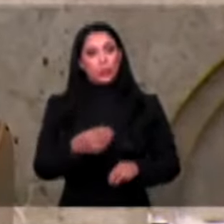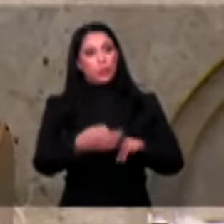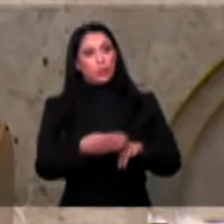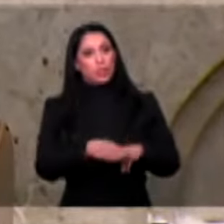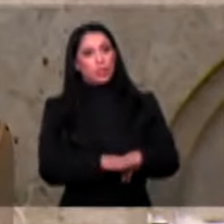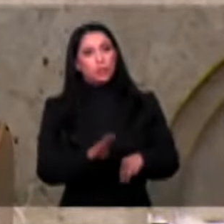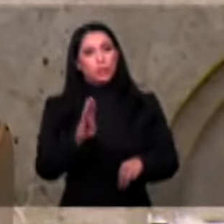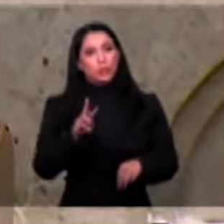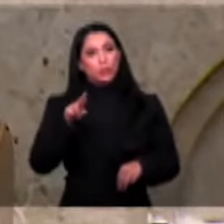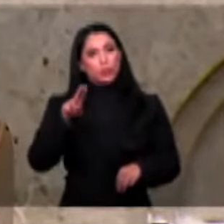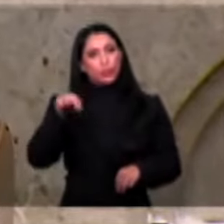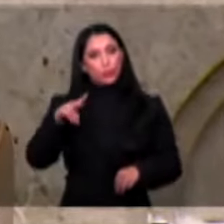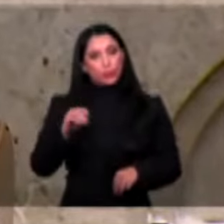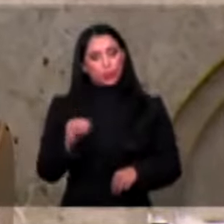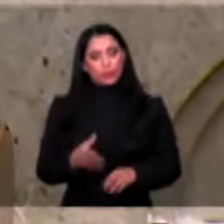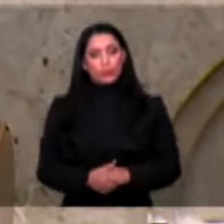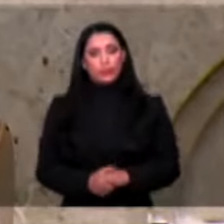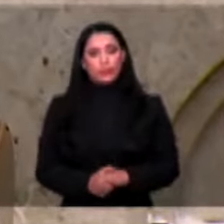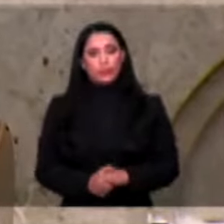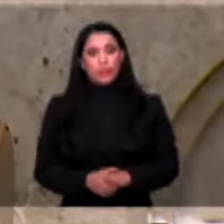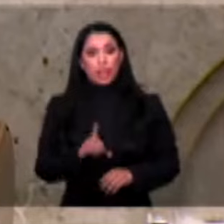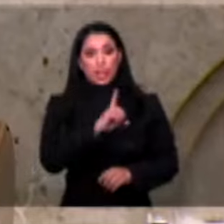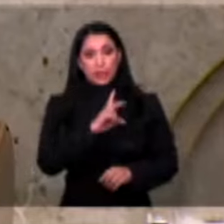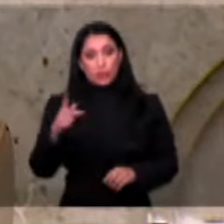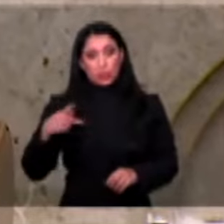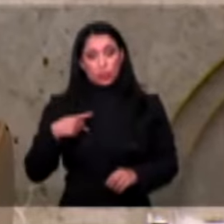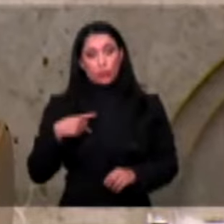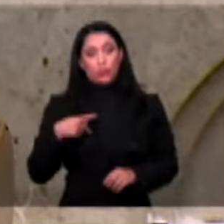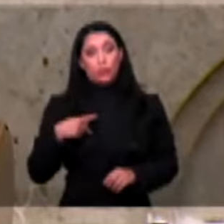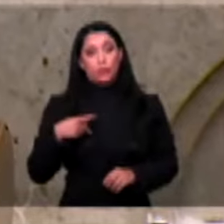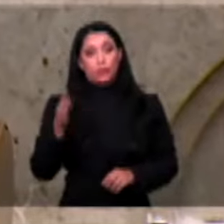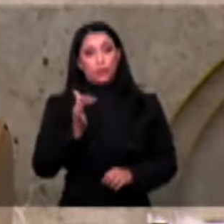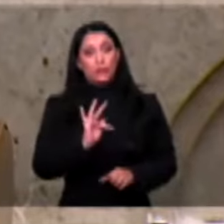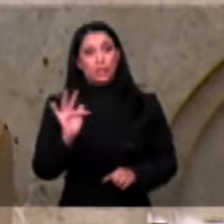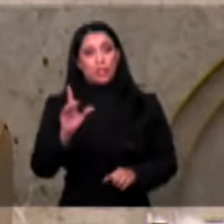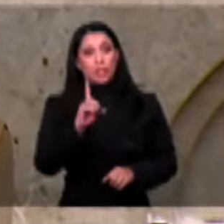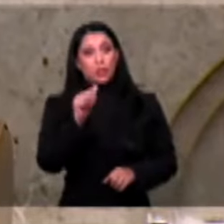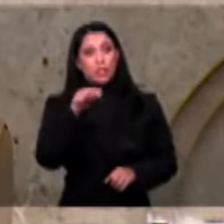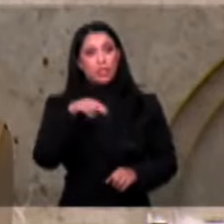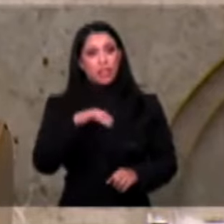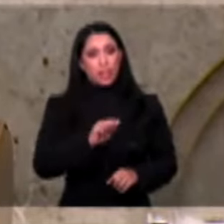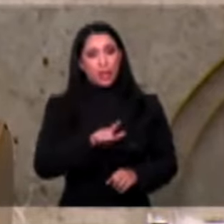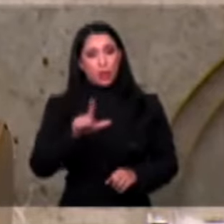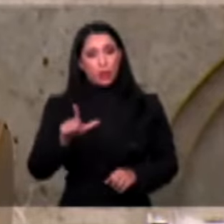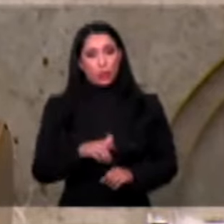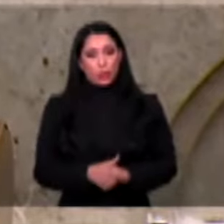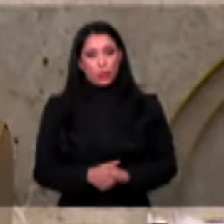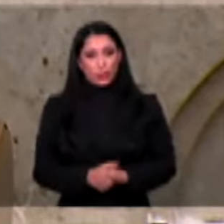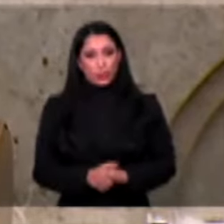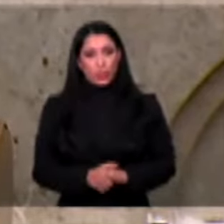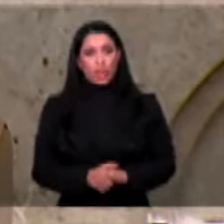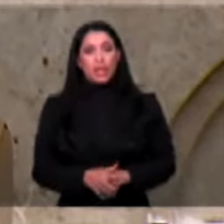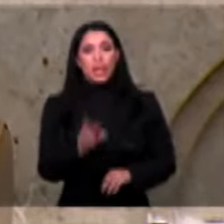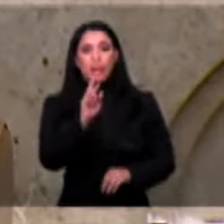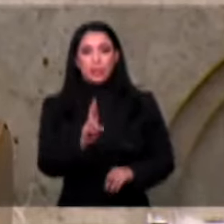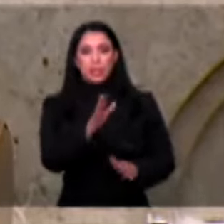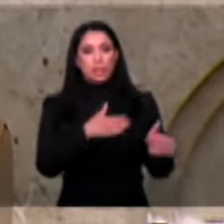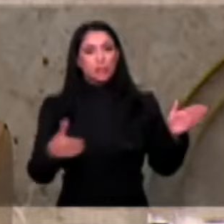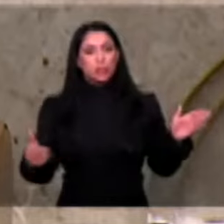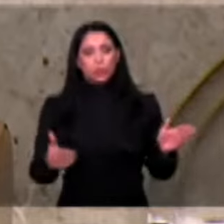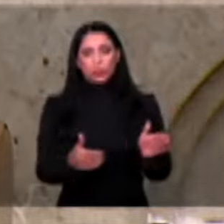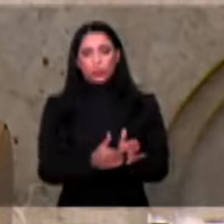Bruno Dantas. O defensor público-geral federal, doutor Daniel de Macedo Alves Pereira, na pessoa de quem